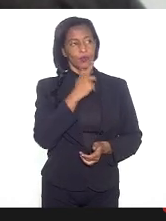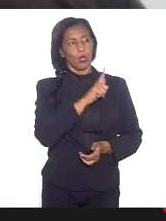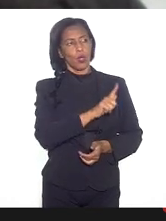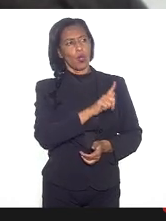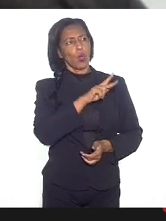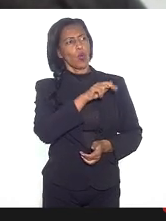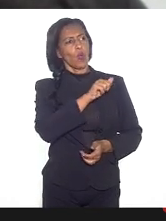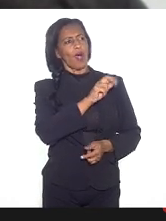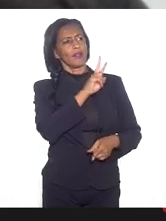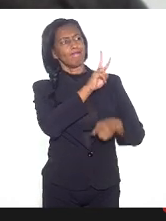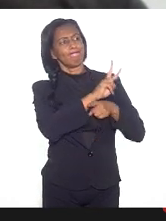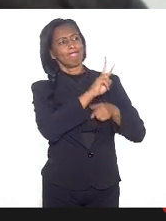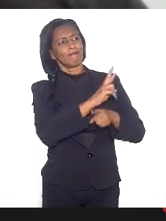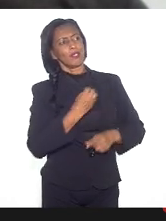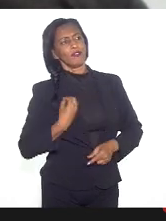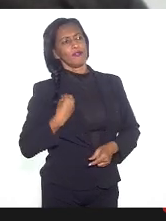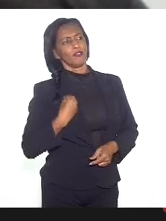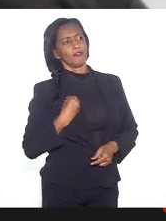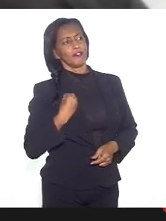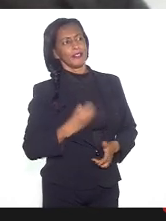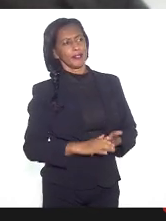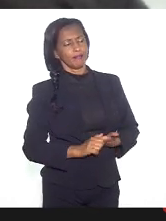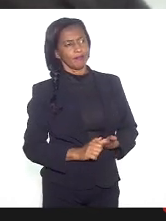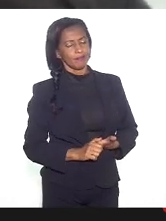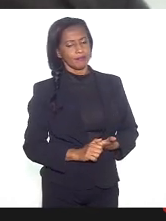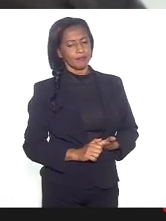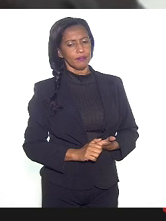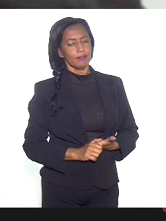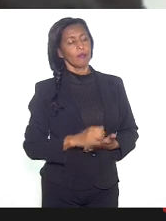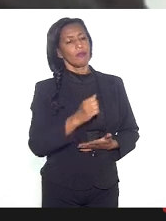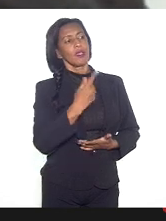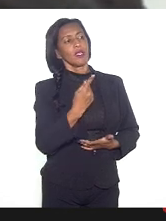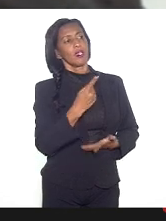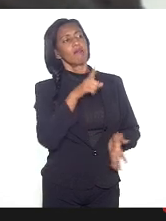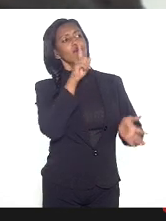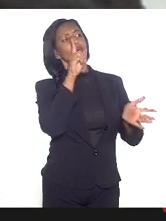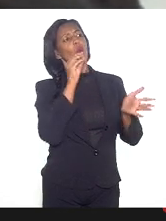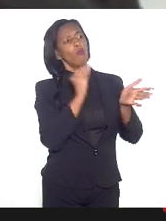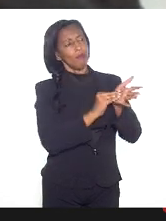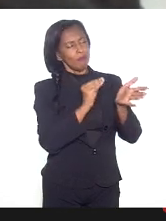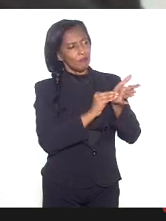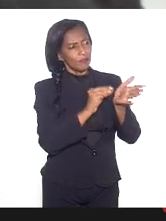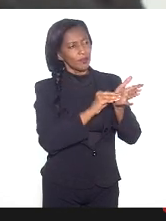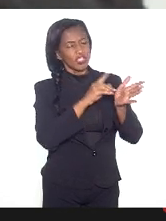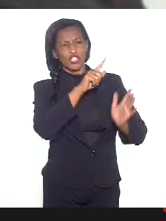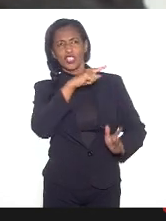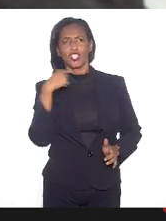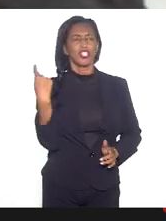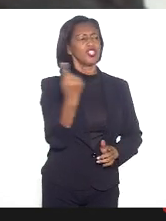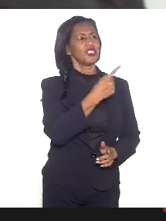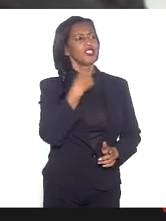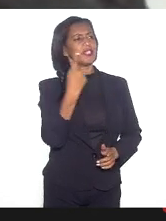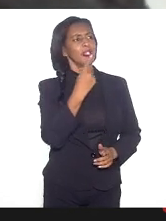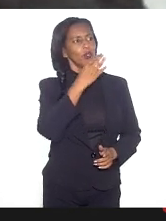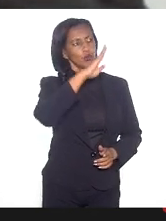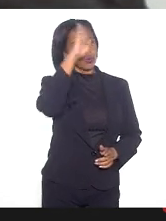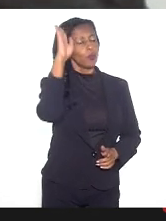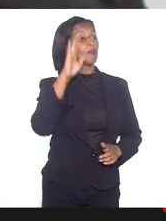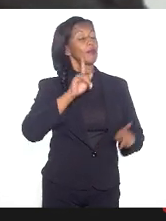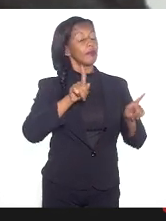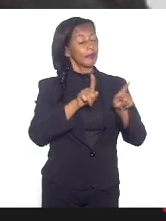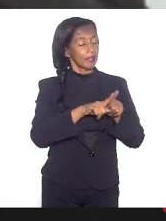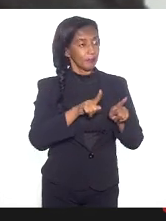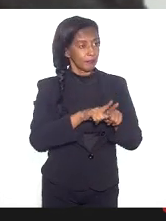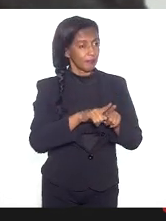guardas-vidas. Qual o efetivo de guardas-vidas na corporação hoje e qual o déficit do efetivo geral dos Corpos de Bombeiros? Além